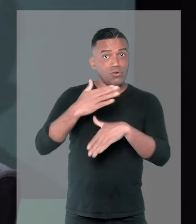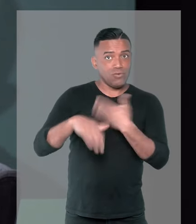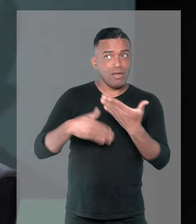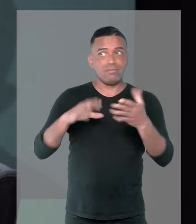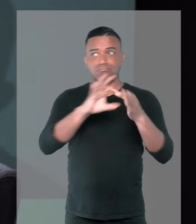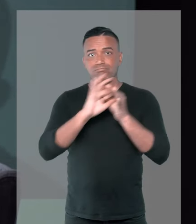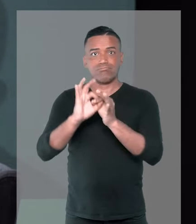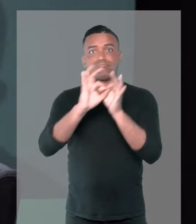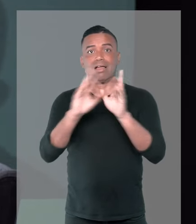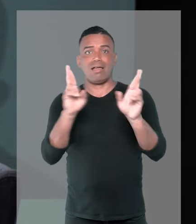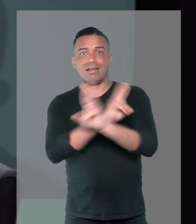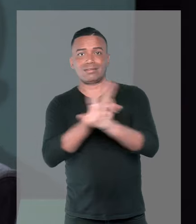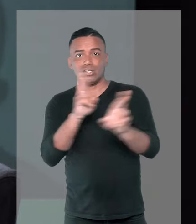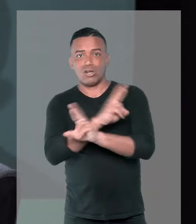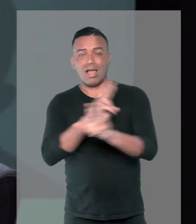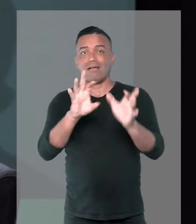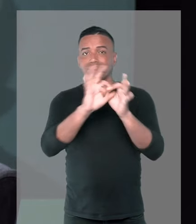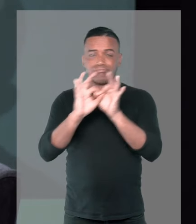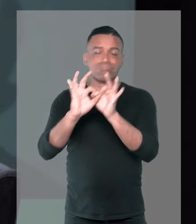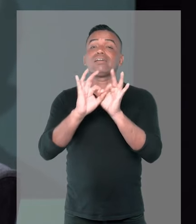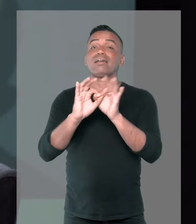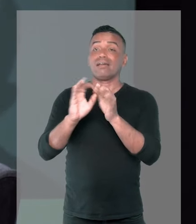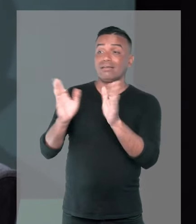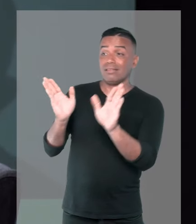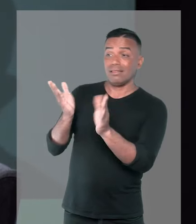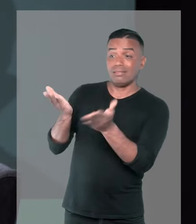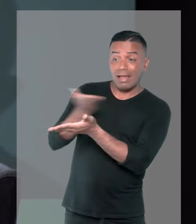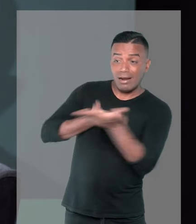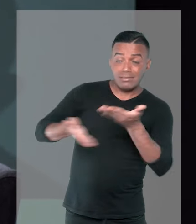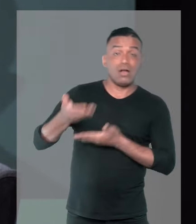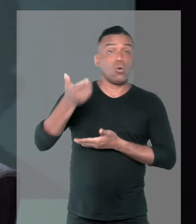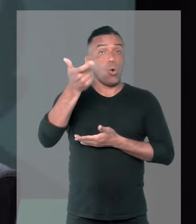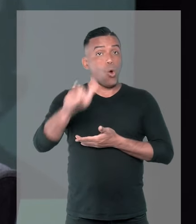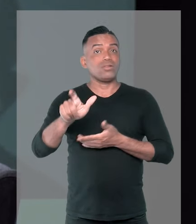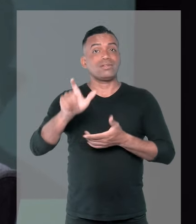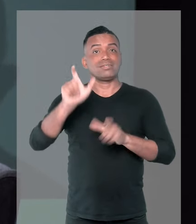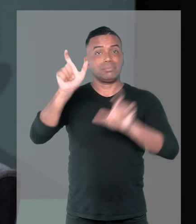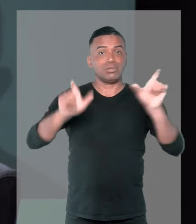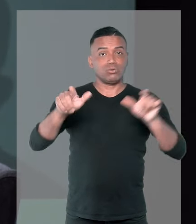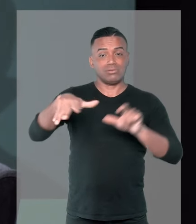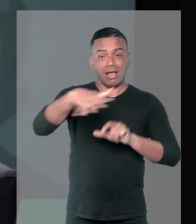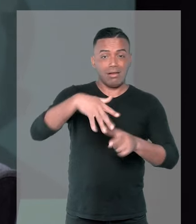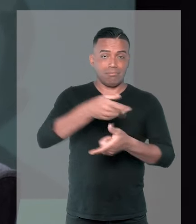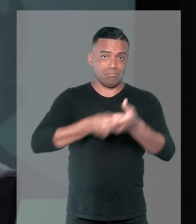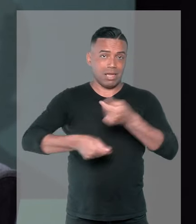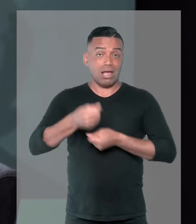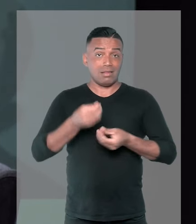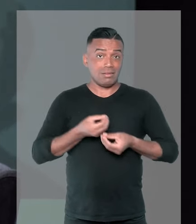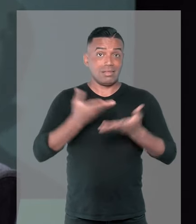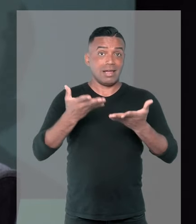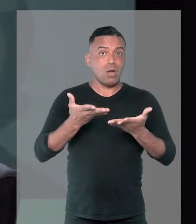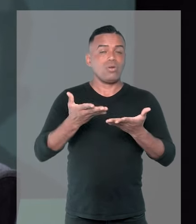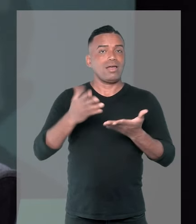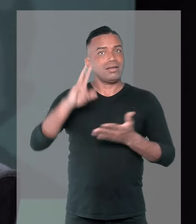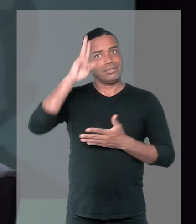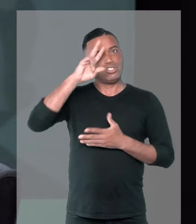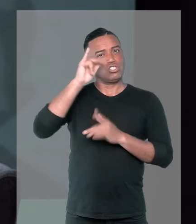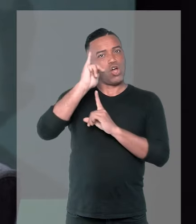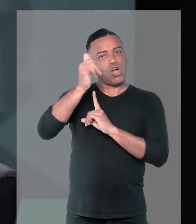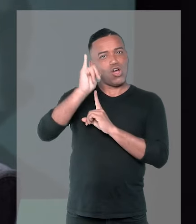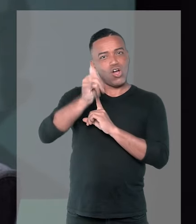conectar relacionar e de criar interações com outros agentes do mercado para entregar narrativas que são